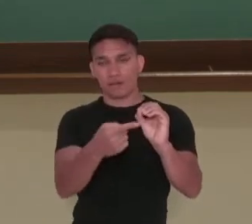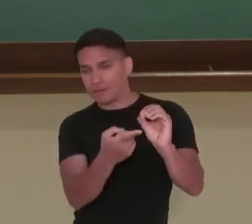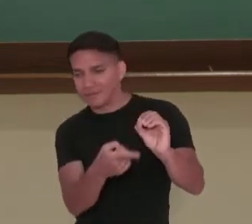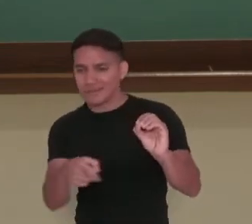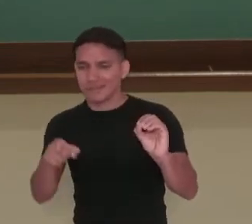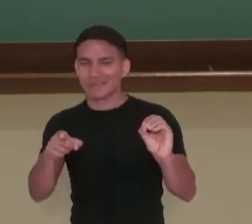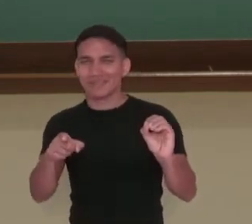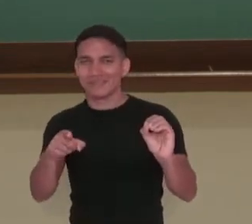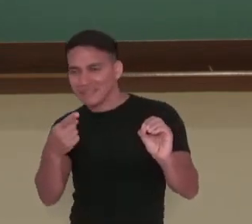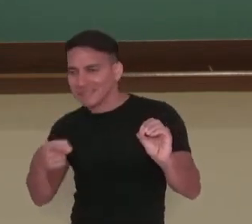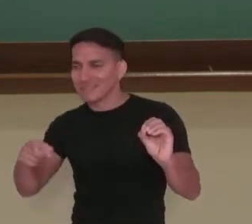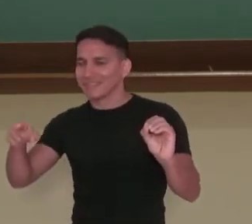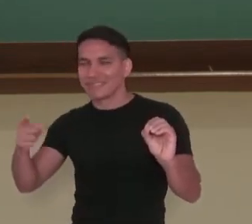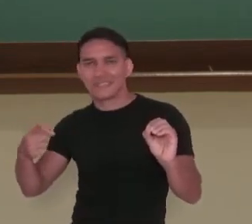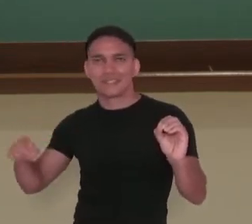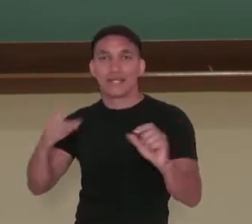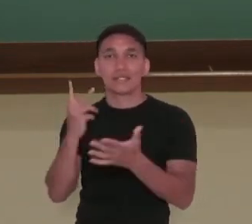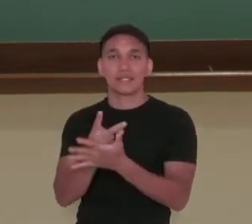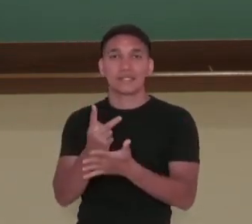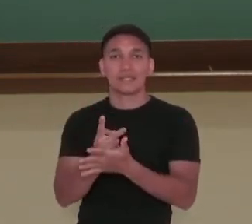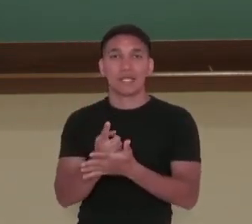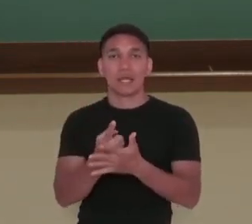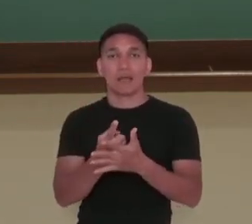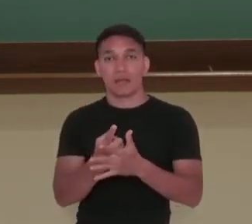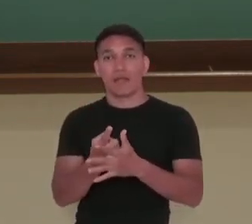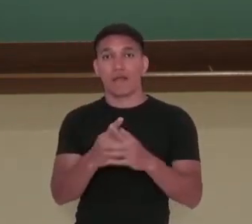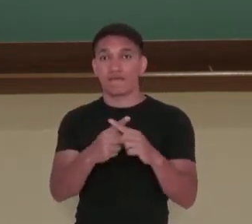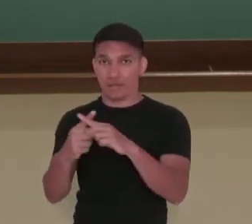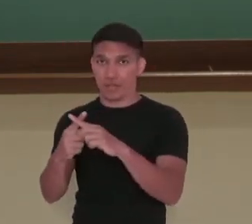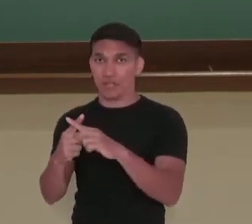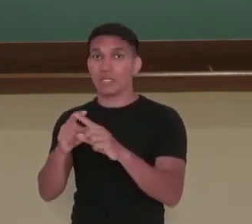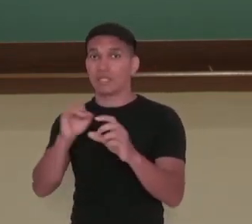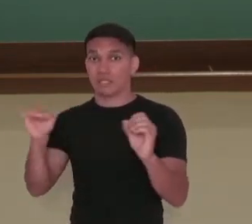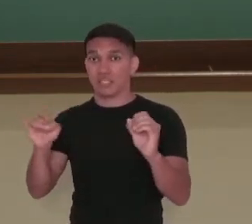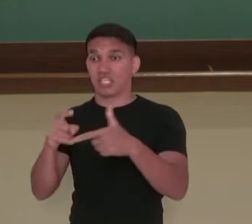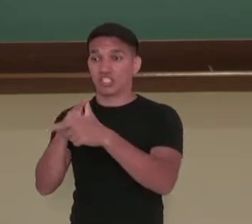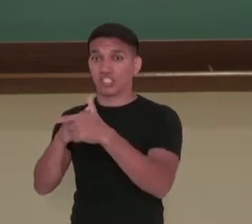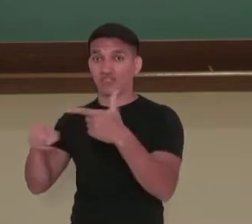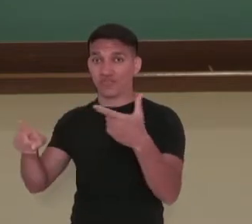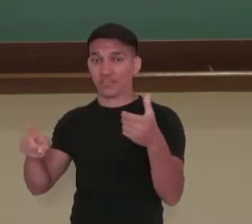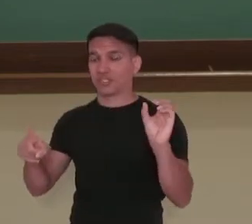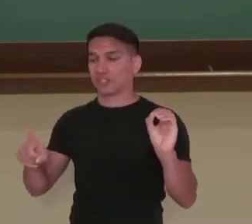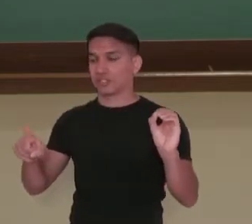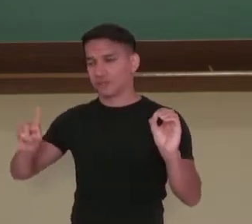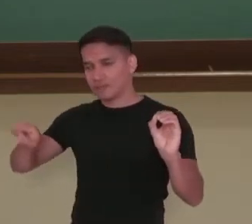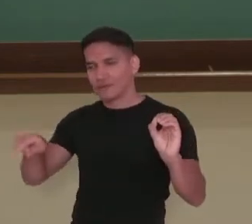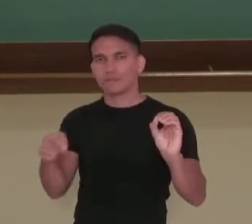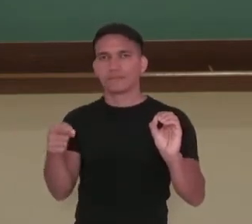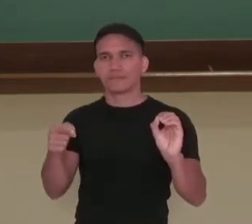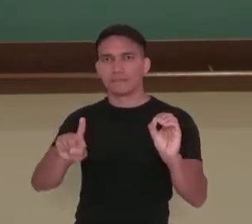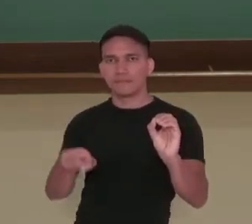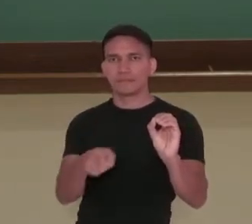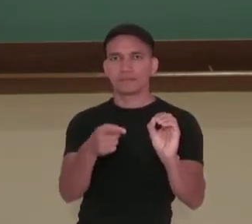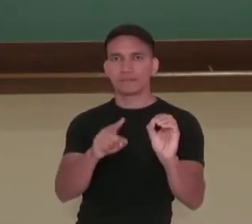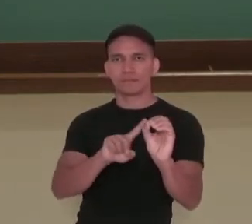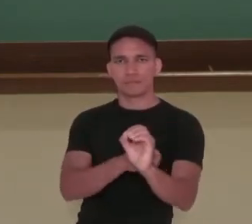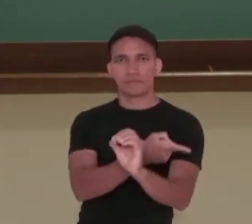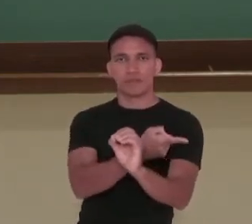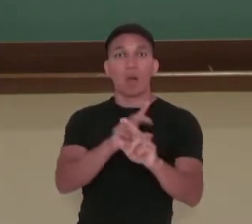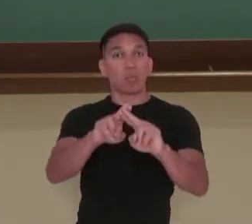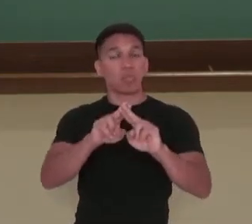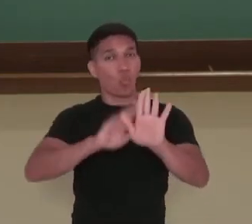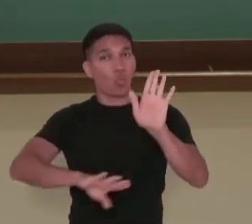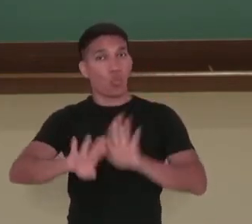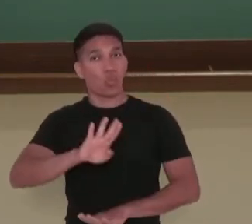Toda vez que você divide por 10, a vírgula migra para a esquerda uma casa decimal. Então, cuidado, multiplicar